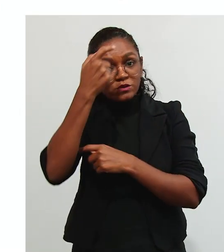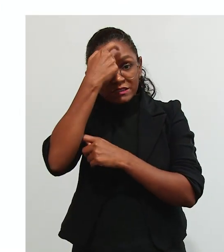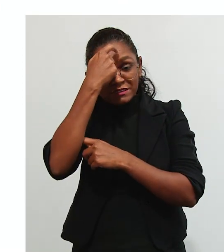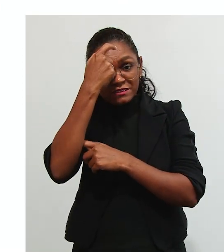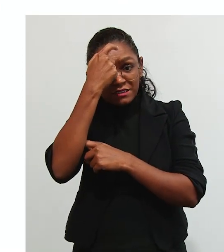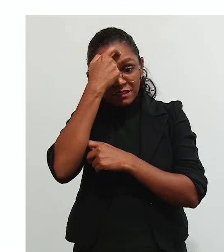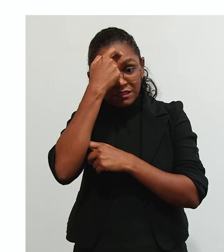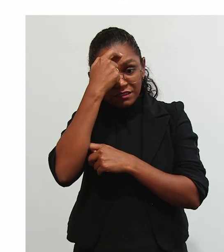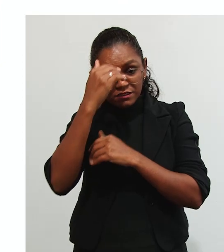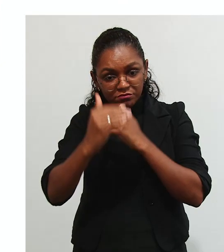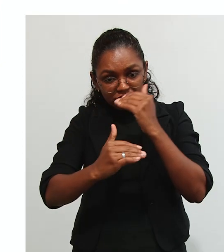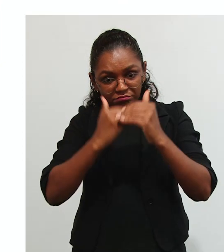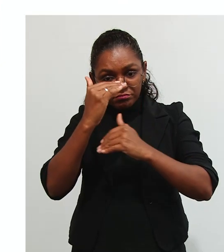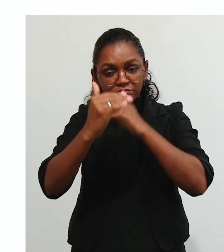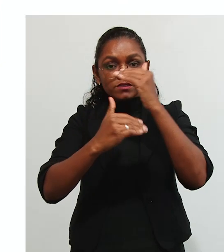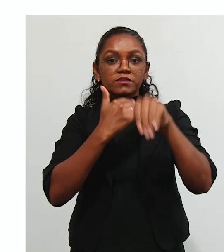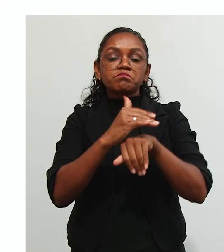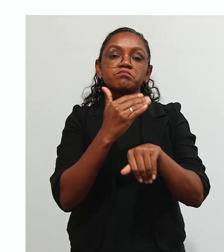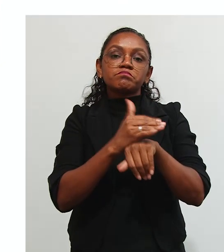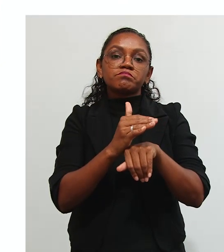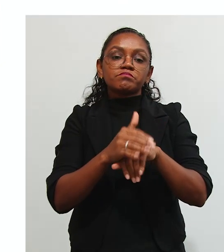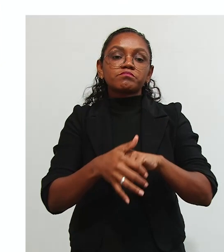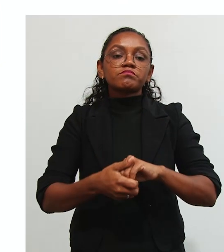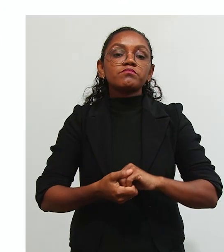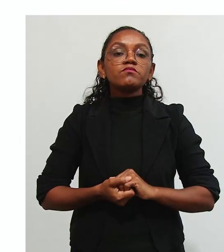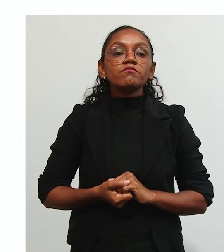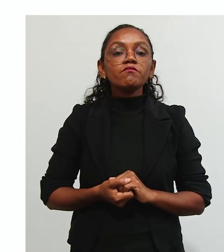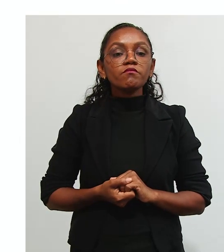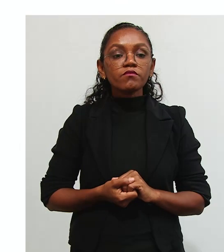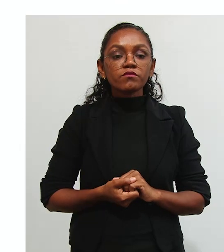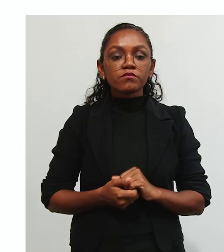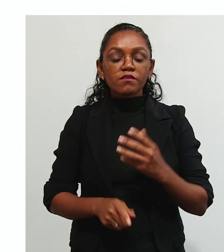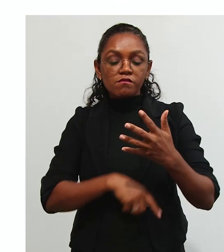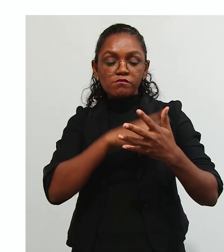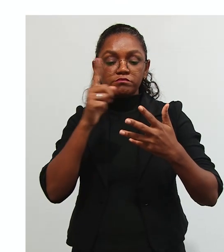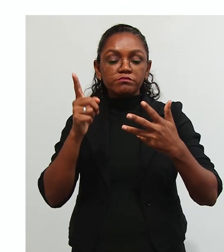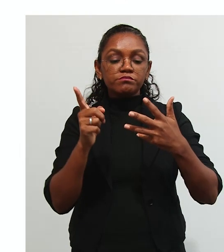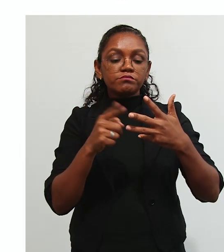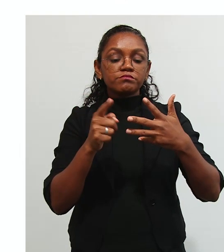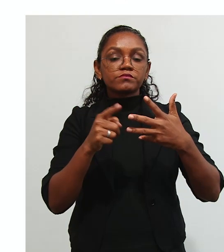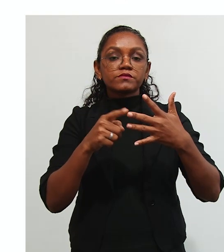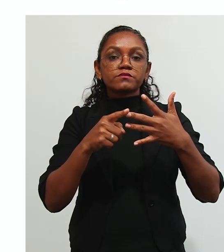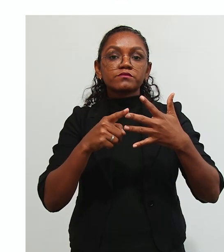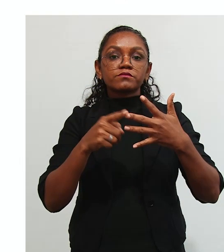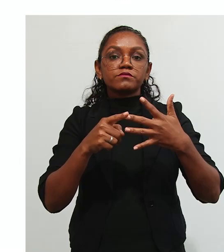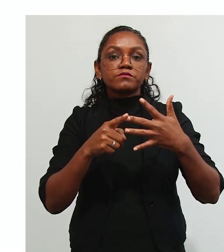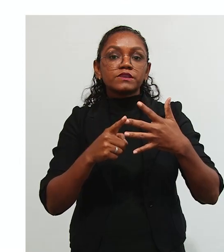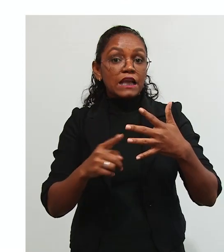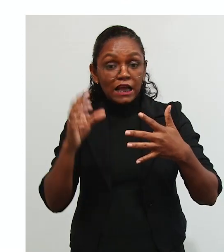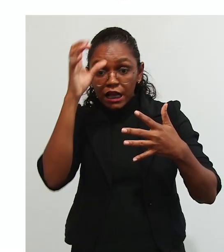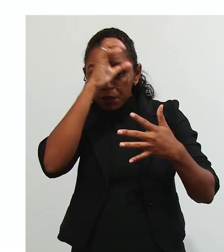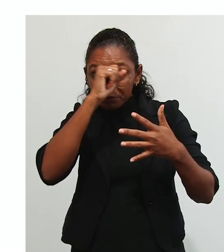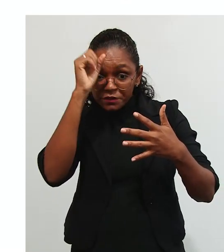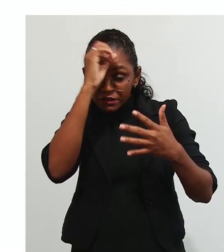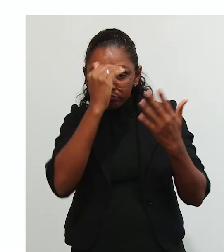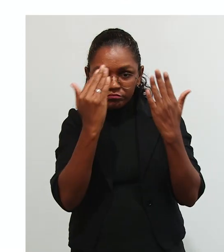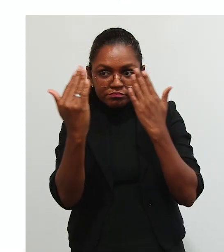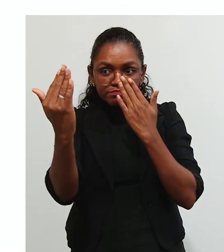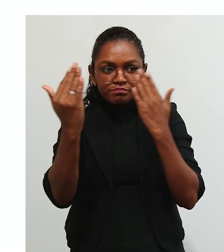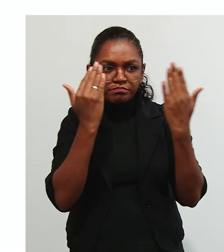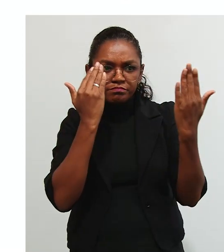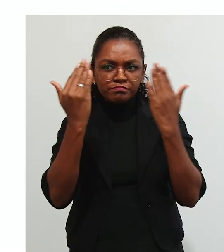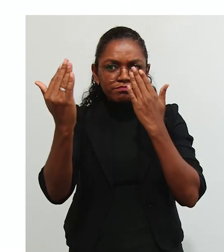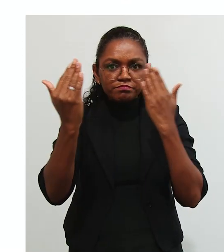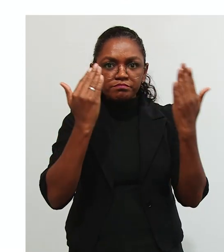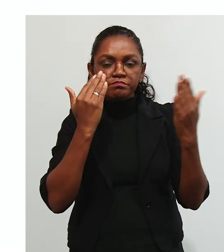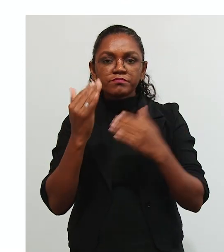forma consciente na reconstrução da prática. Outra condição, aprende-se por